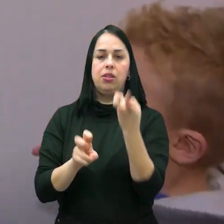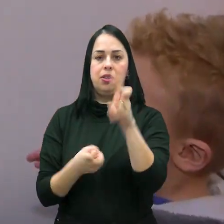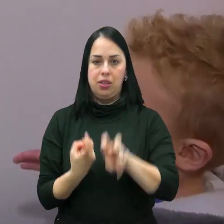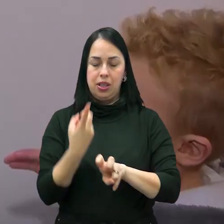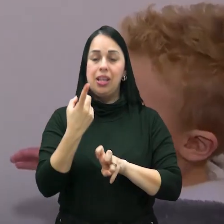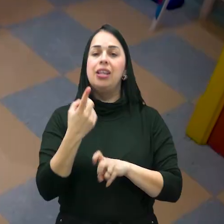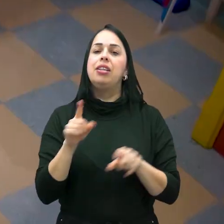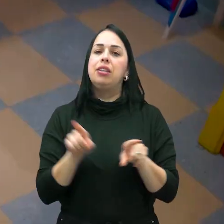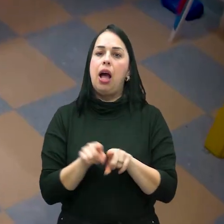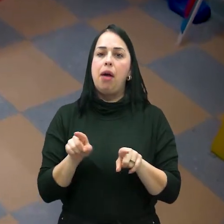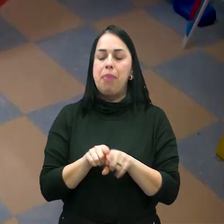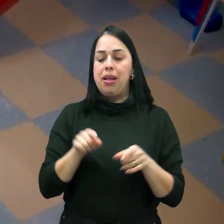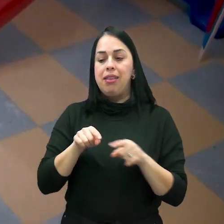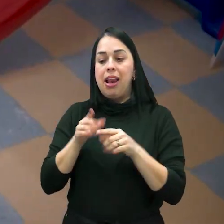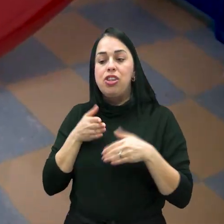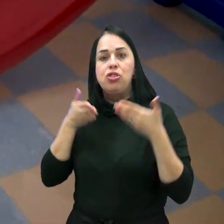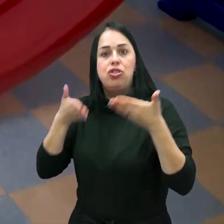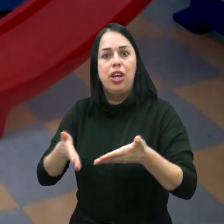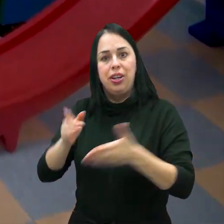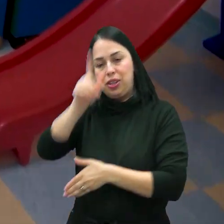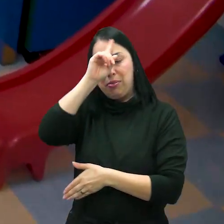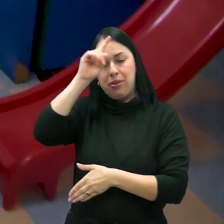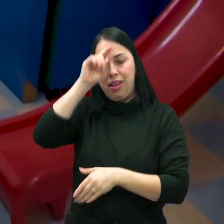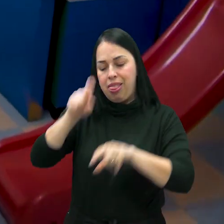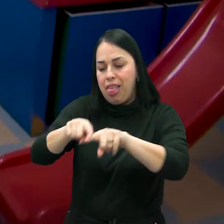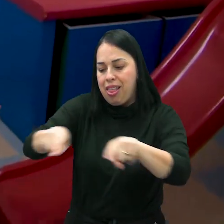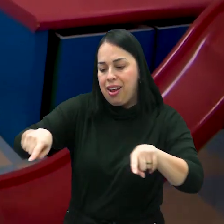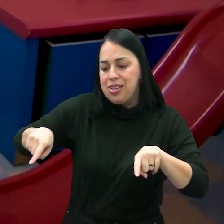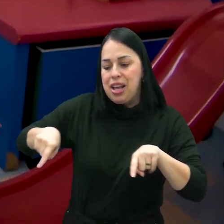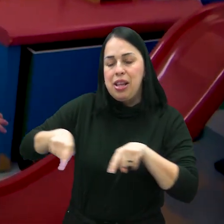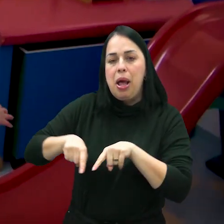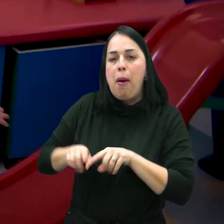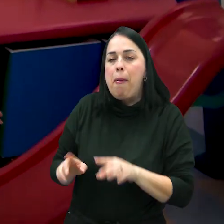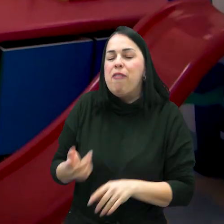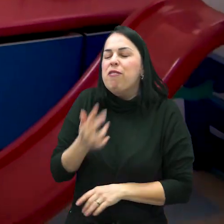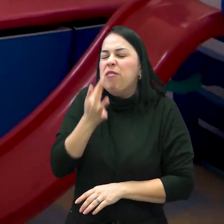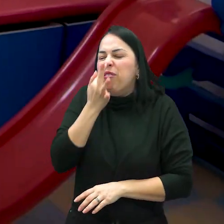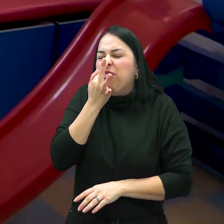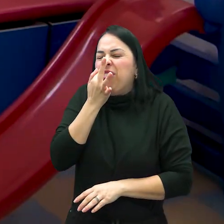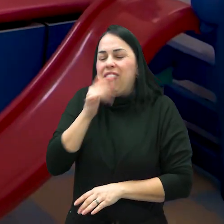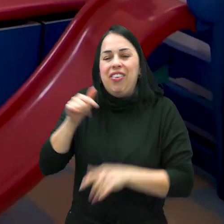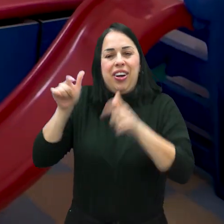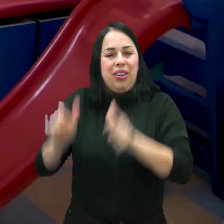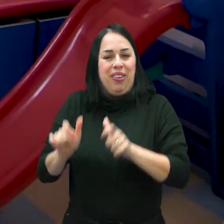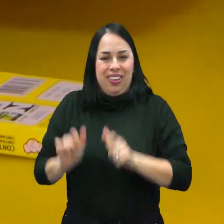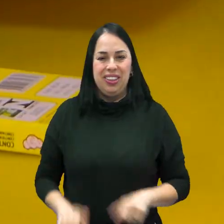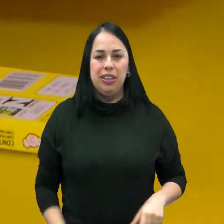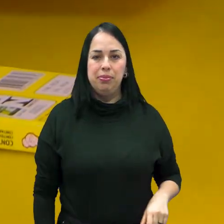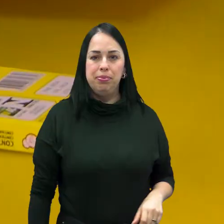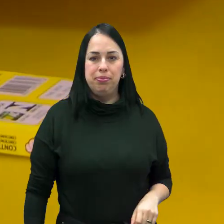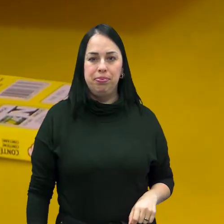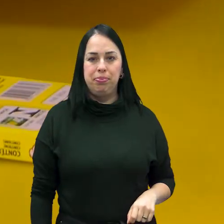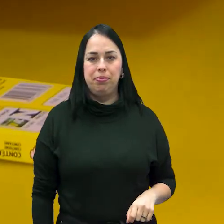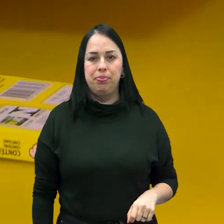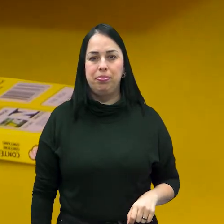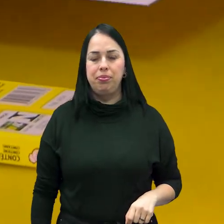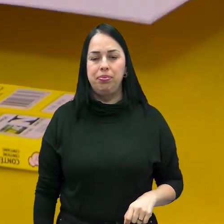vem aqui para o hospital, aquela salinha ali é o cantinho predileto dele.